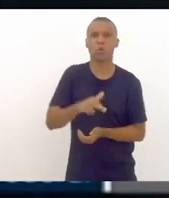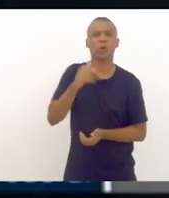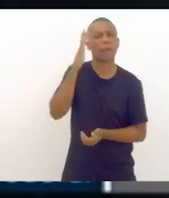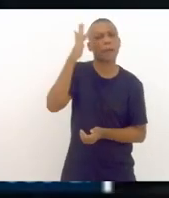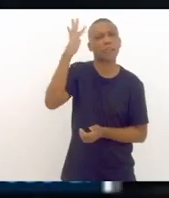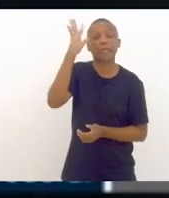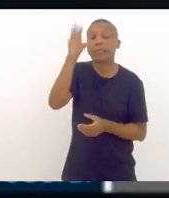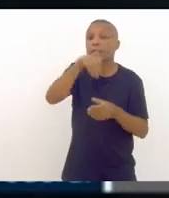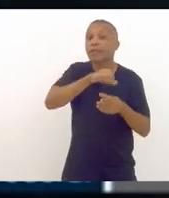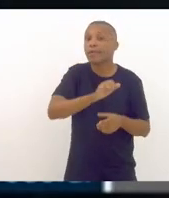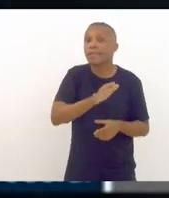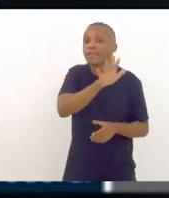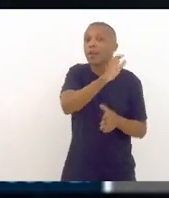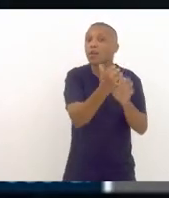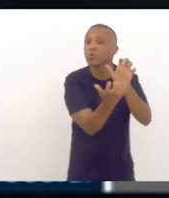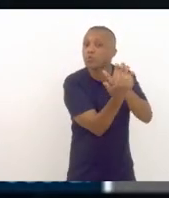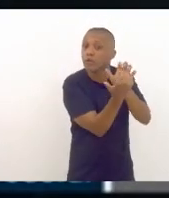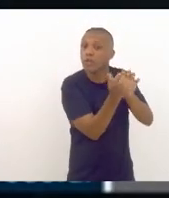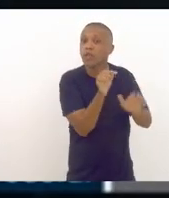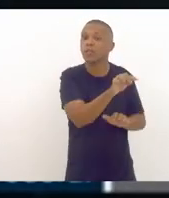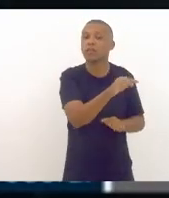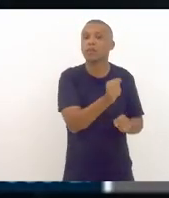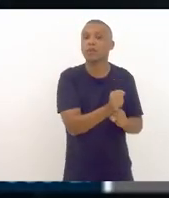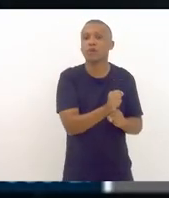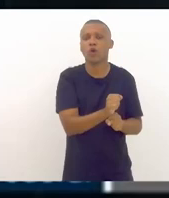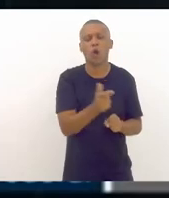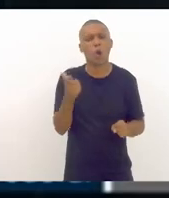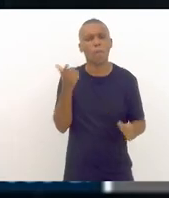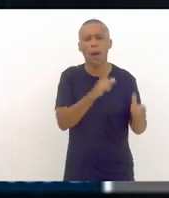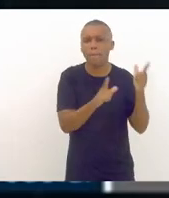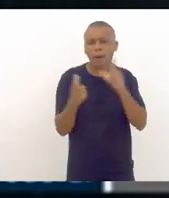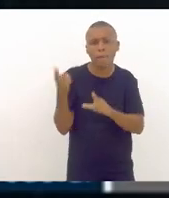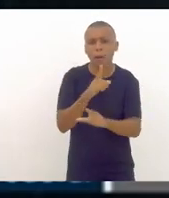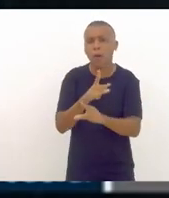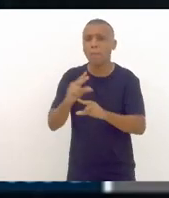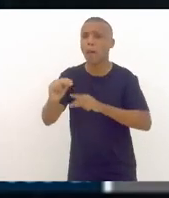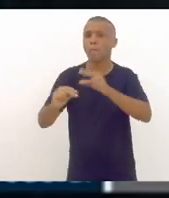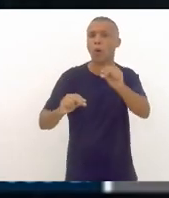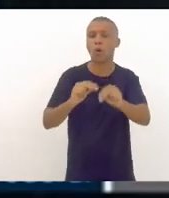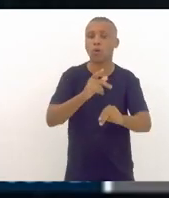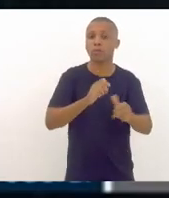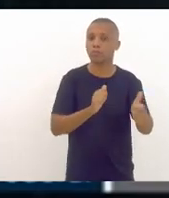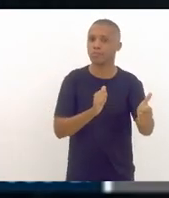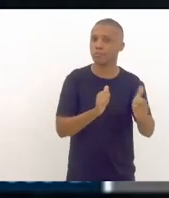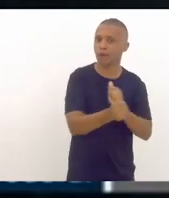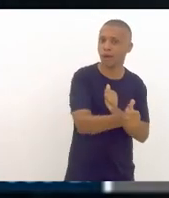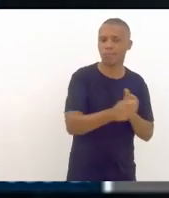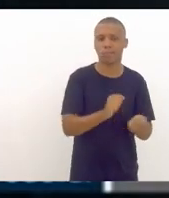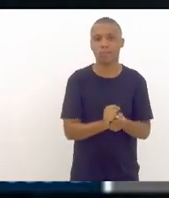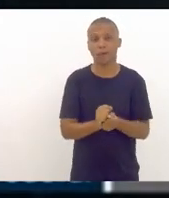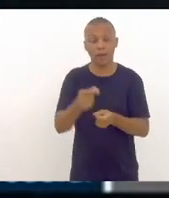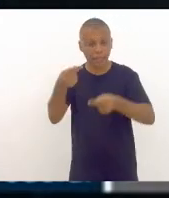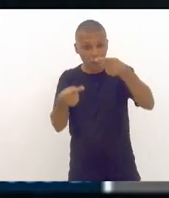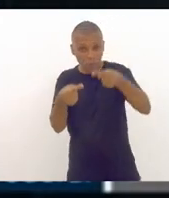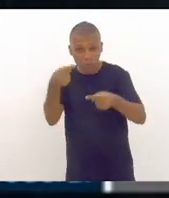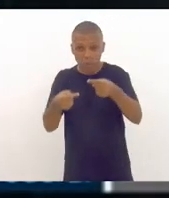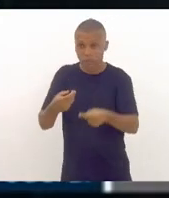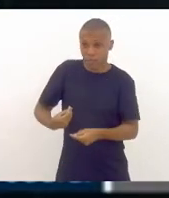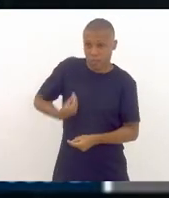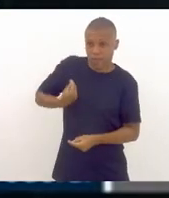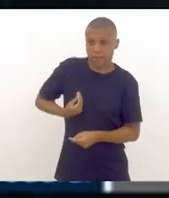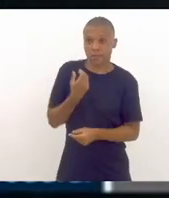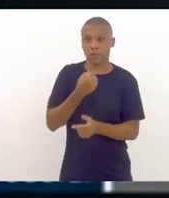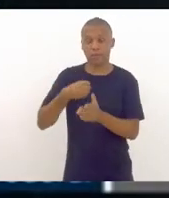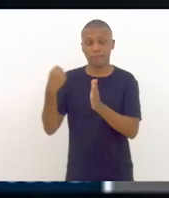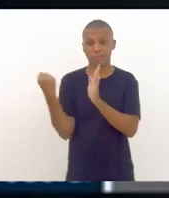Jacarezinho, que ganharia tudo o que conquistei nos campos, na política e na vida. E nada mais simbólico que no mês da